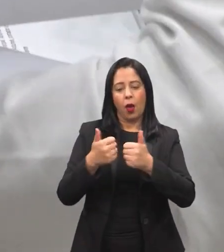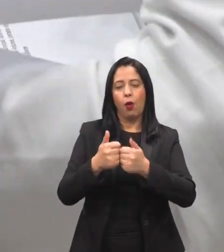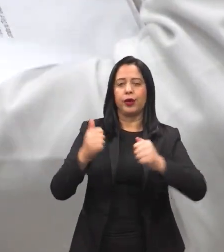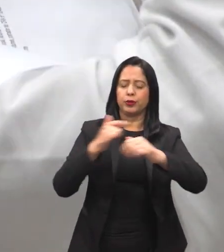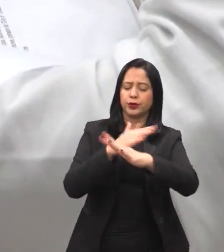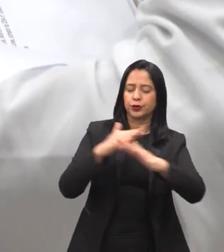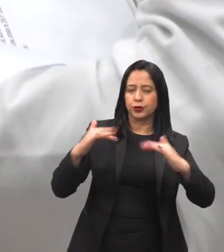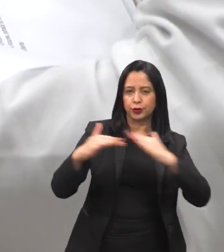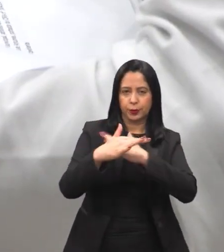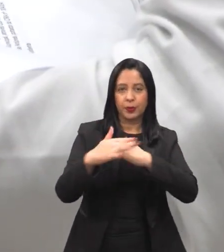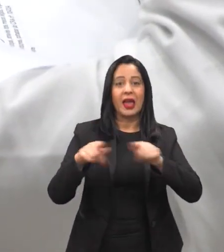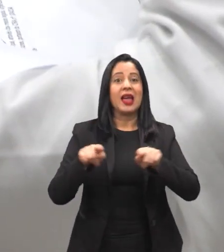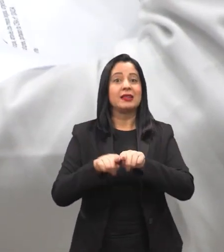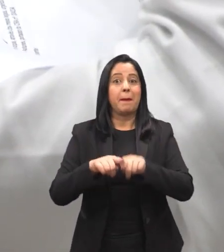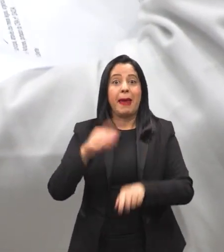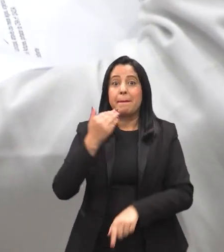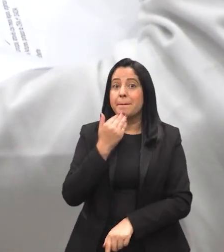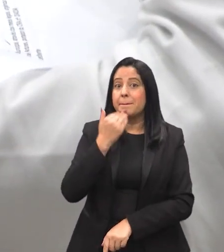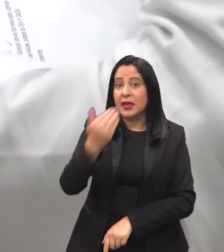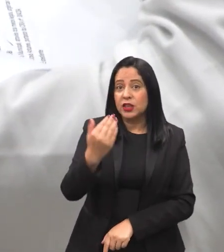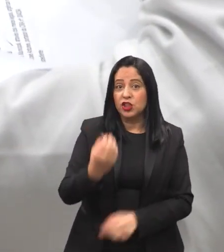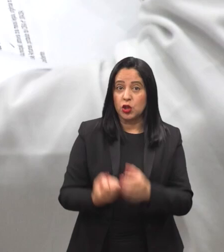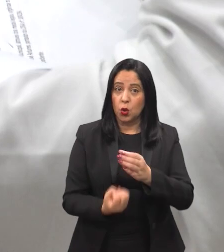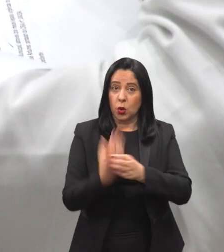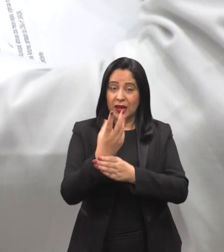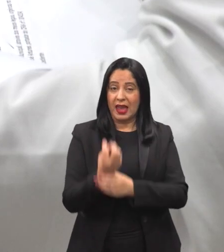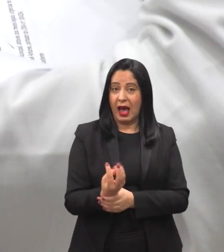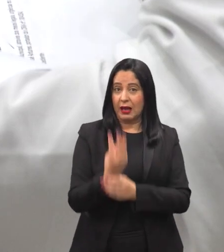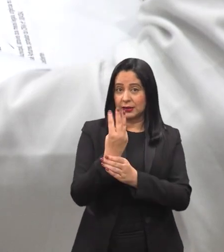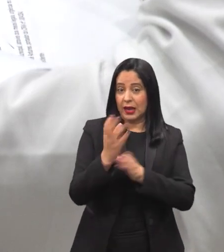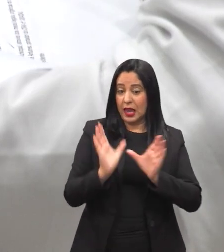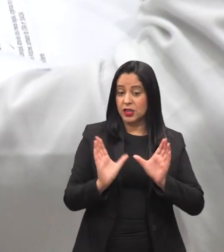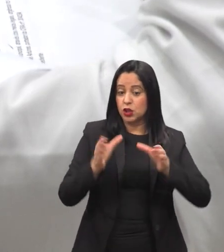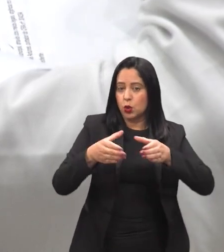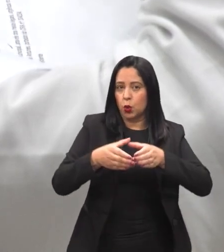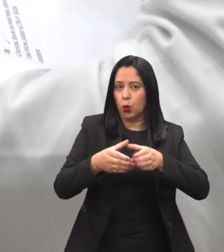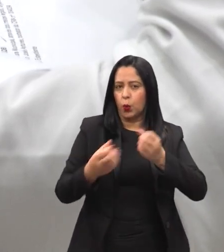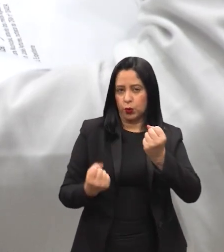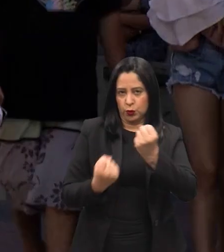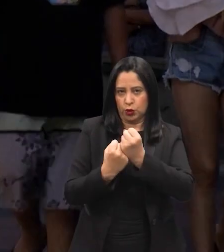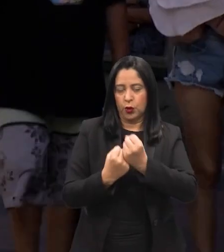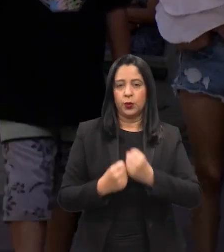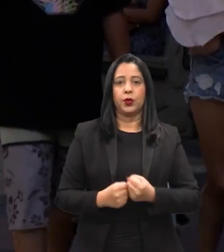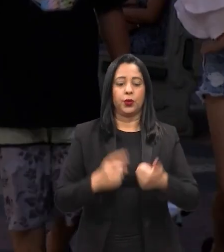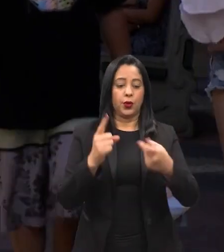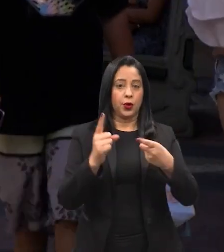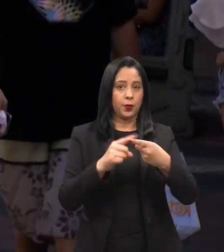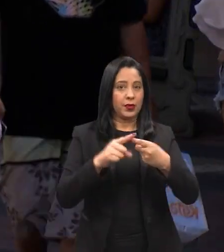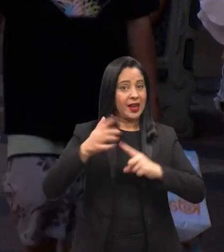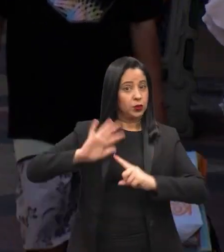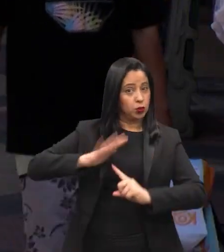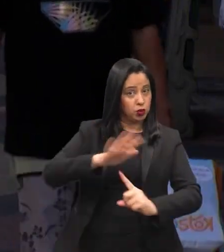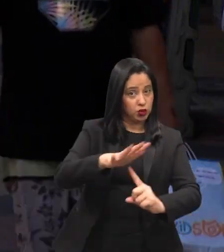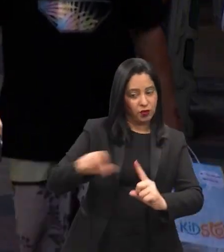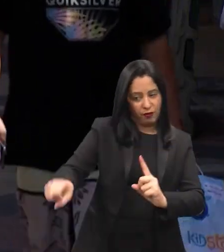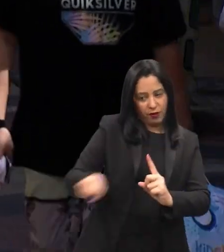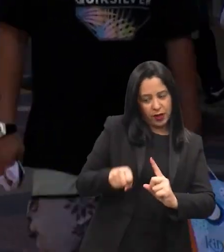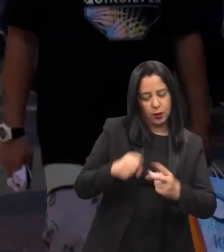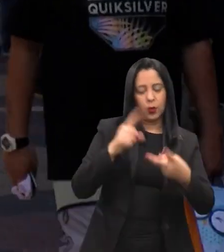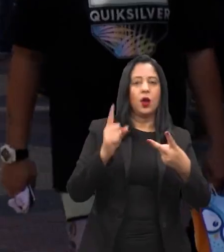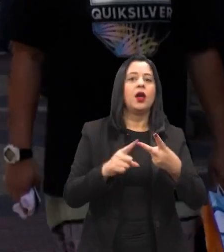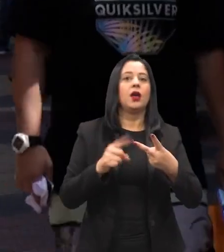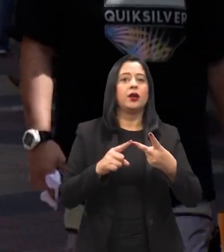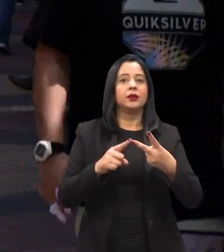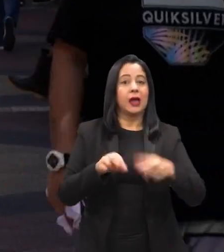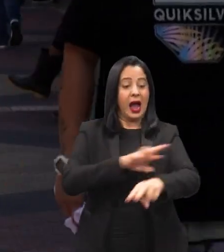Também houve pedidos para a criação de 3 novas frentes parlamentares: a dos feirantes, a de